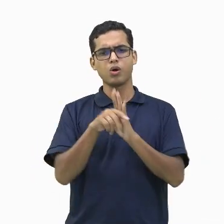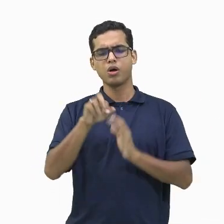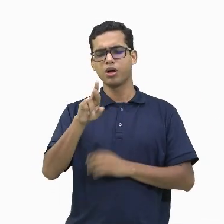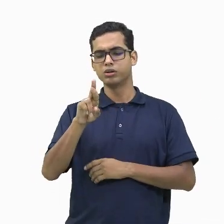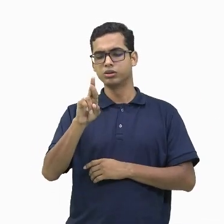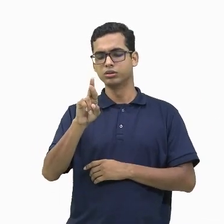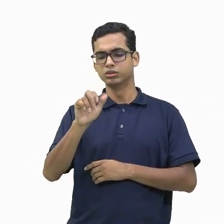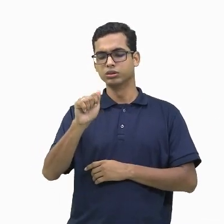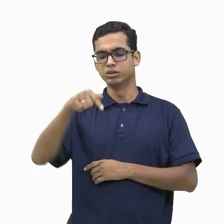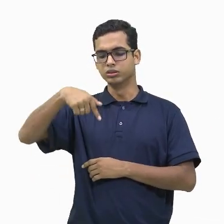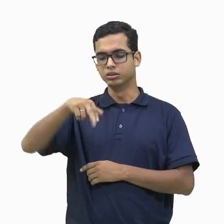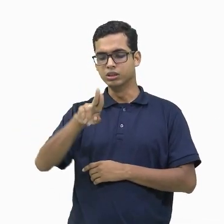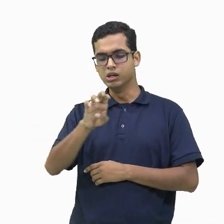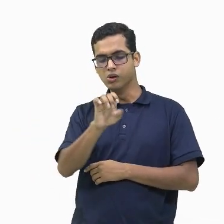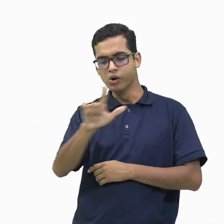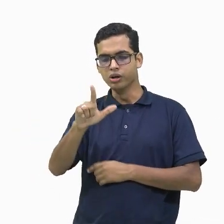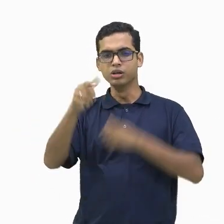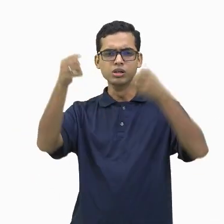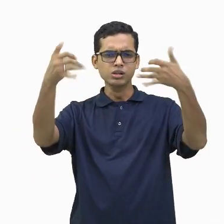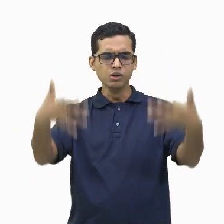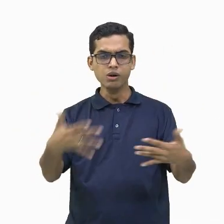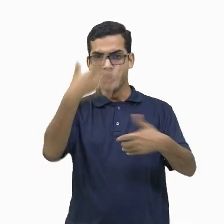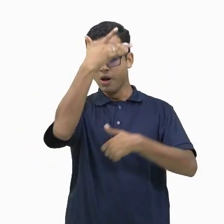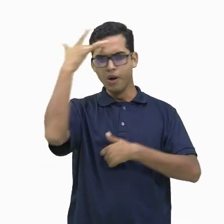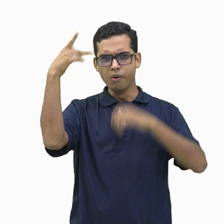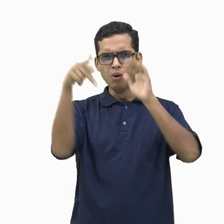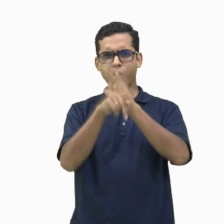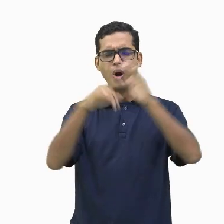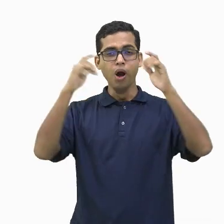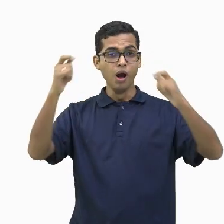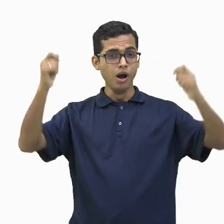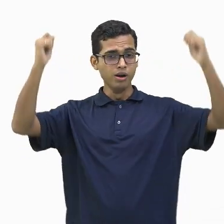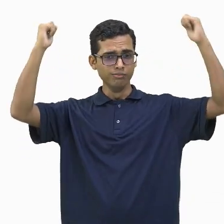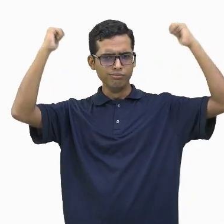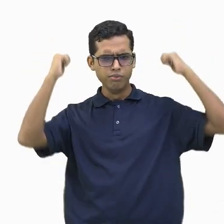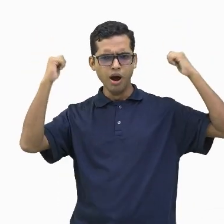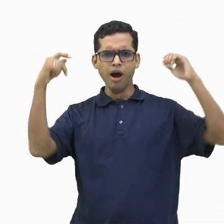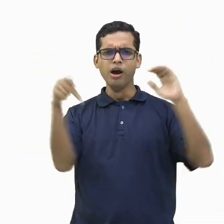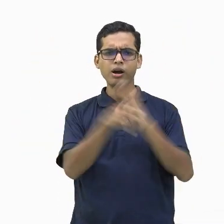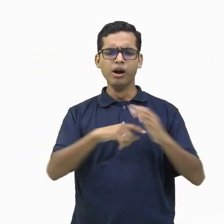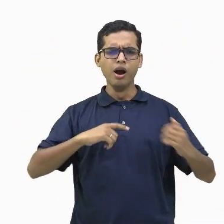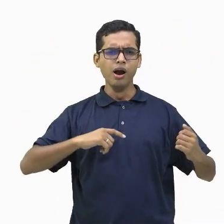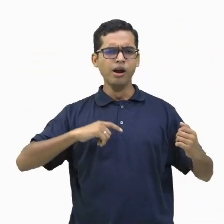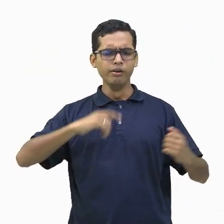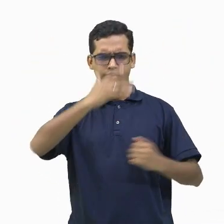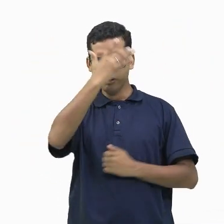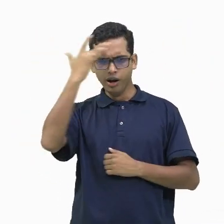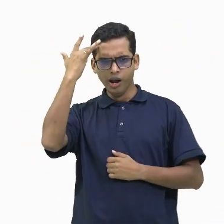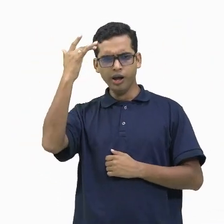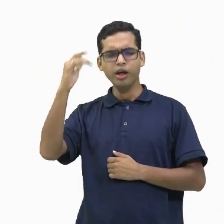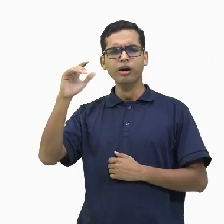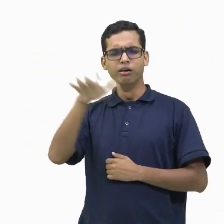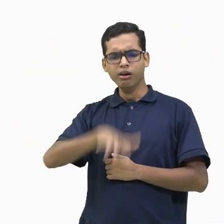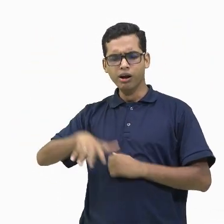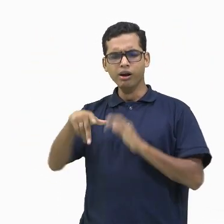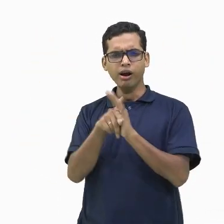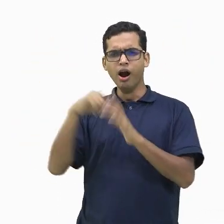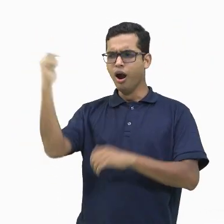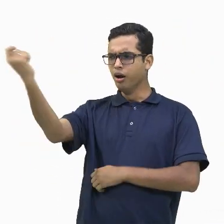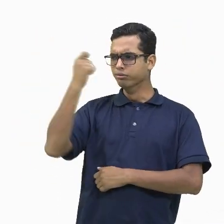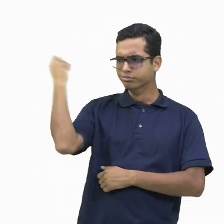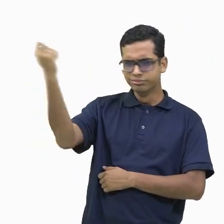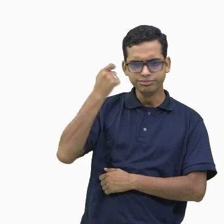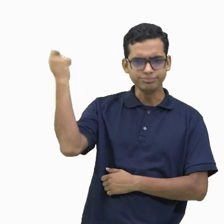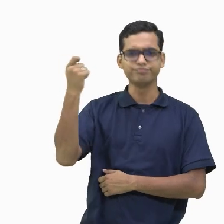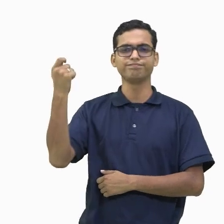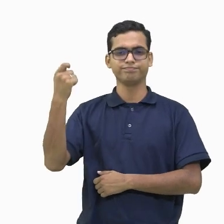aí sobre os sertanejos do sertão nordestino e tudo mais. Então vejam, que é como se iniciasse falando dos sertanejos